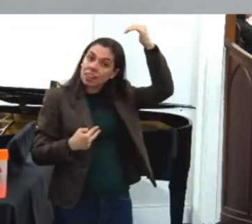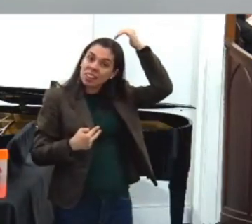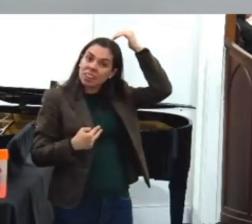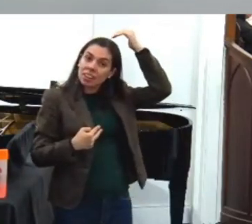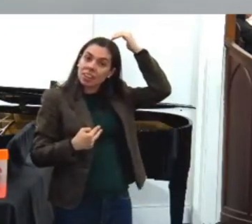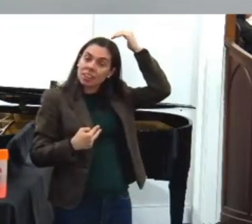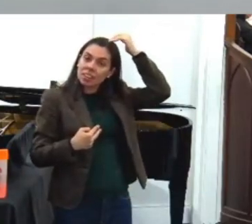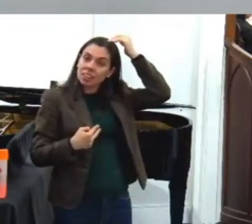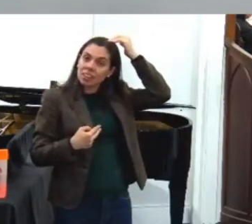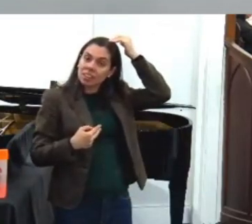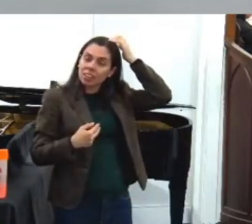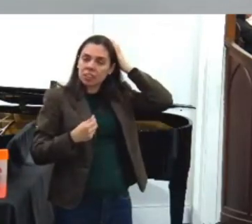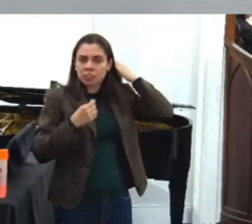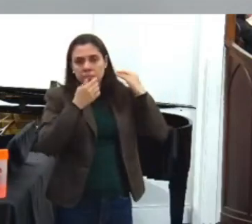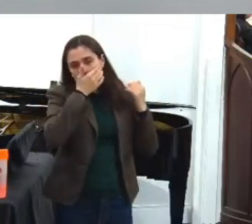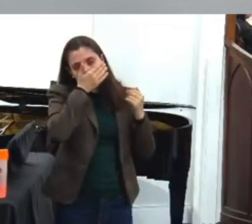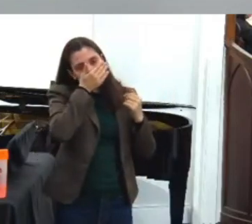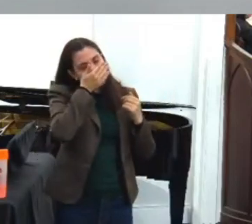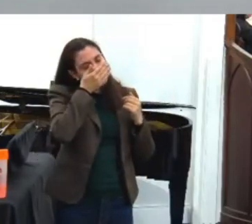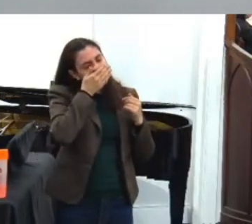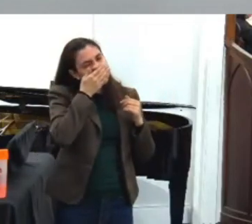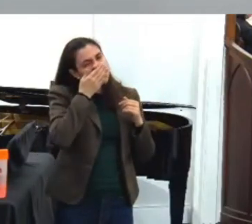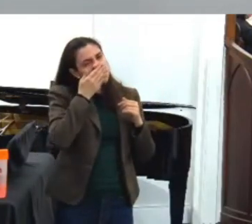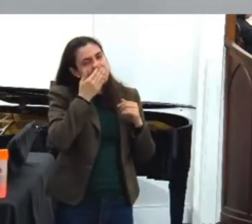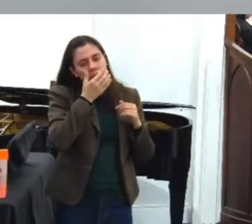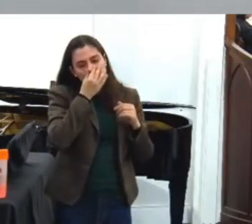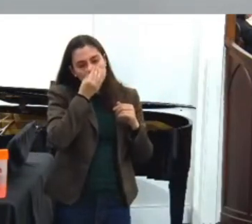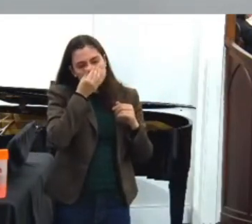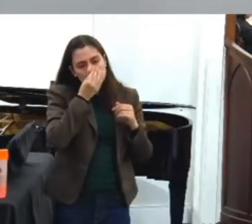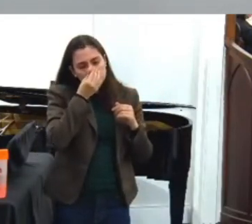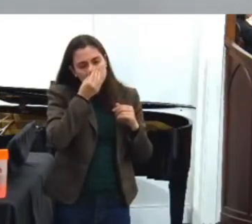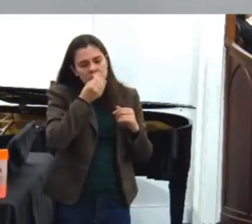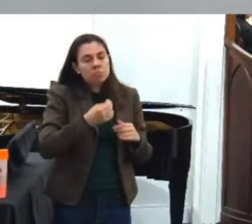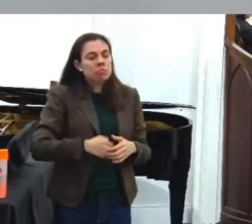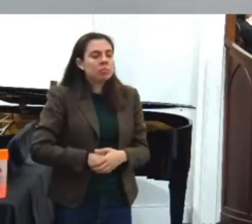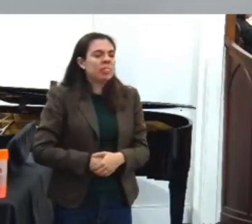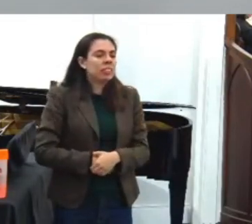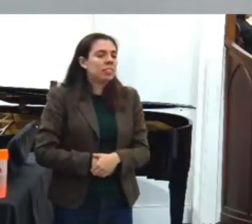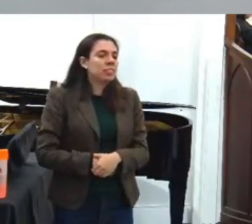Eis aqui o conselheiro, o maravilhoso conselheiro,